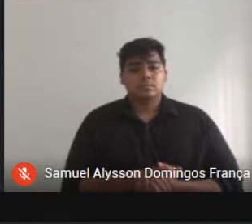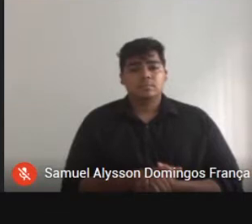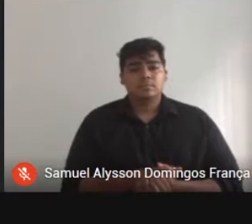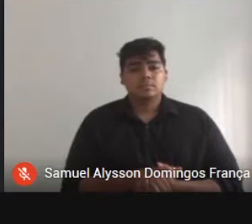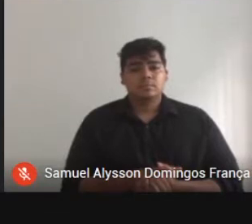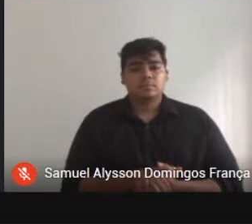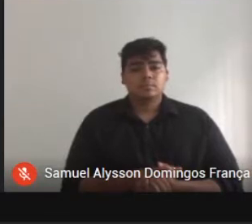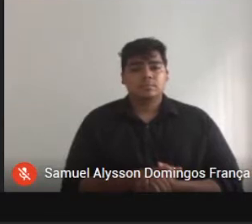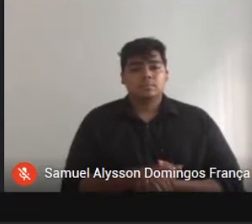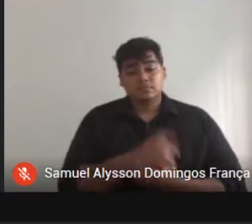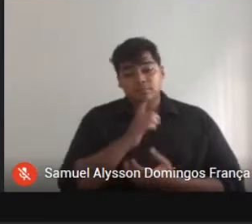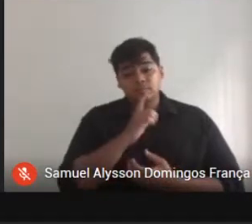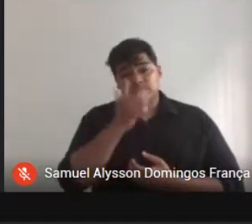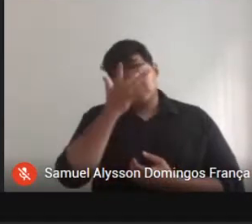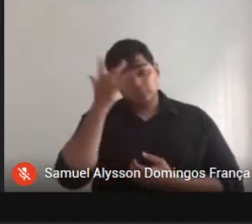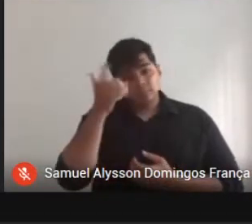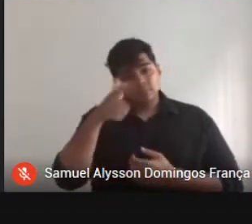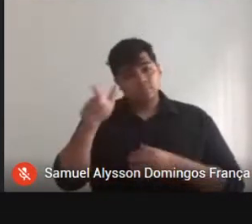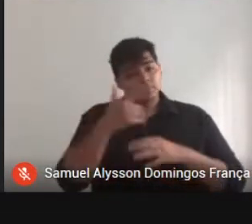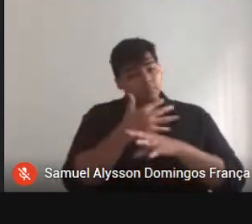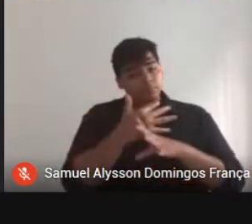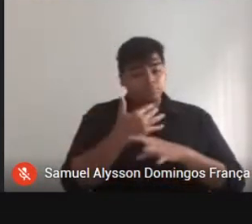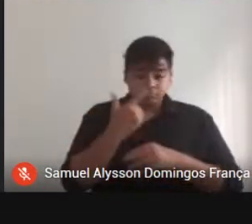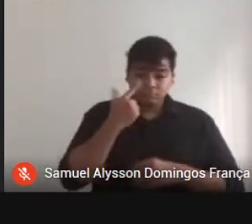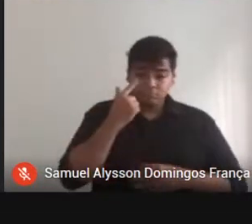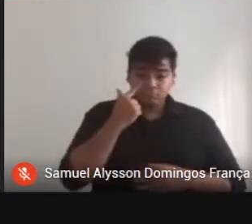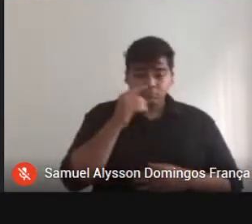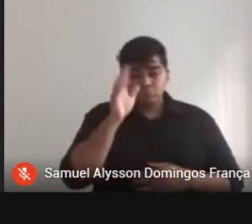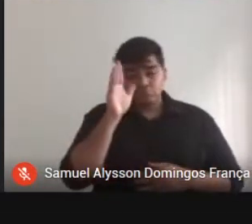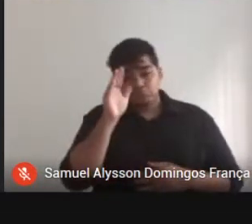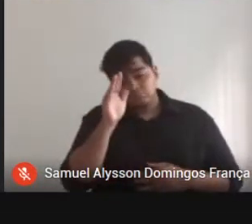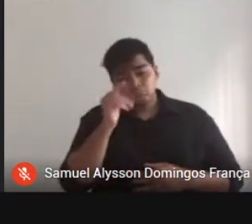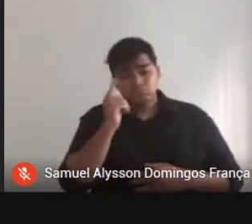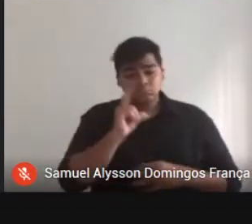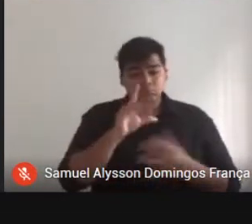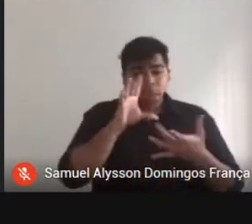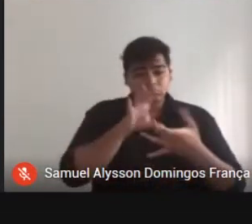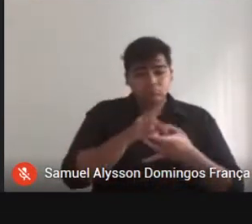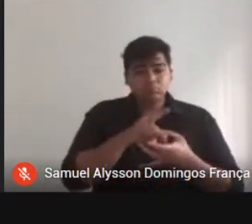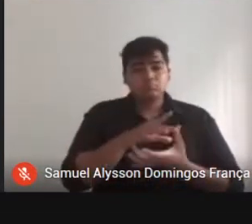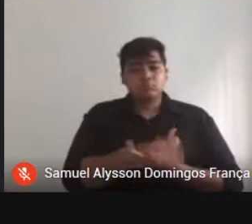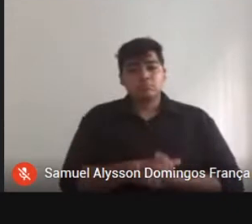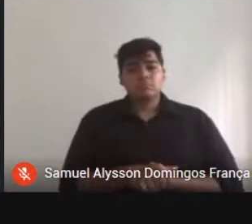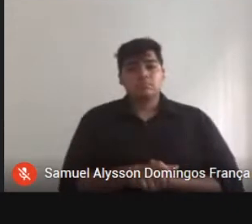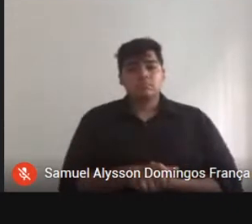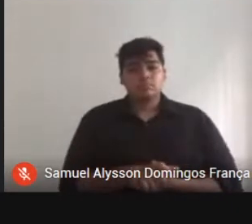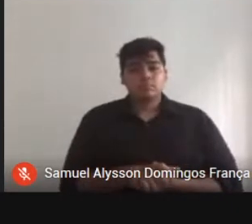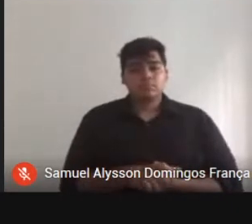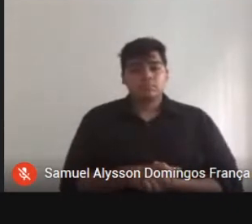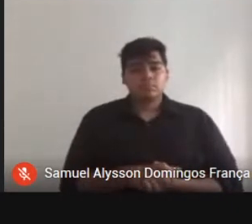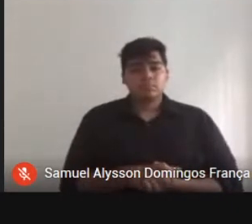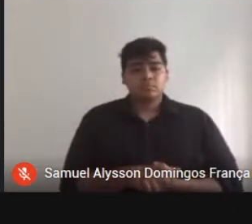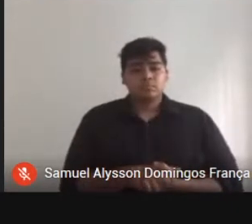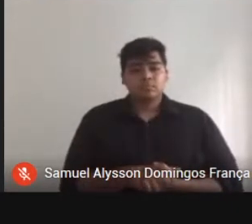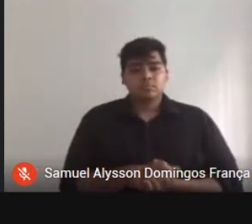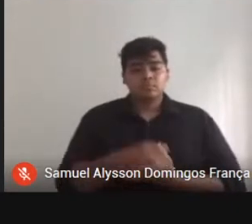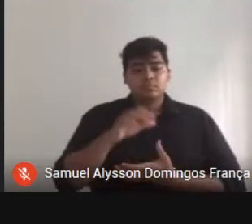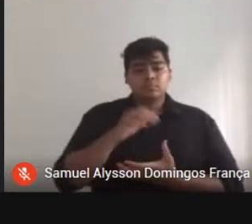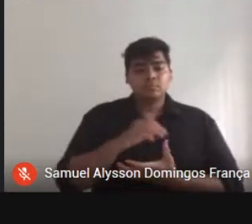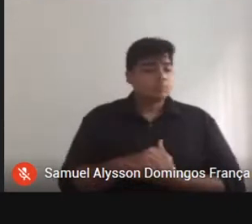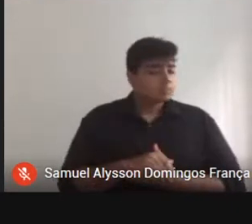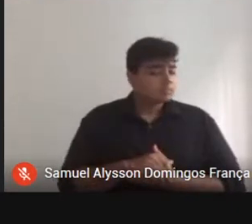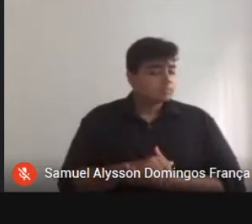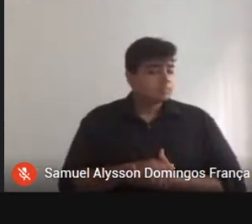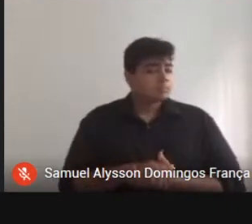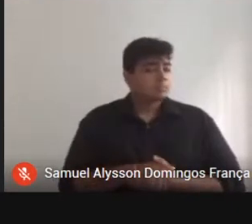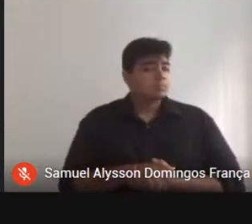Talvez apareça gente de outras cidades, dependendo de quantos estão conseguindo se conectar. Campina Grande. Ali está aparecendo no cantinho, 9